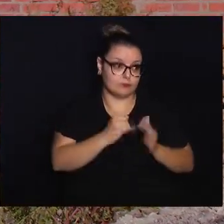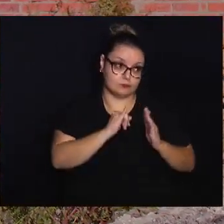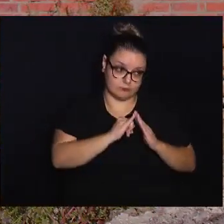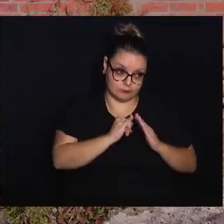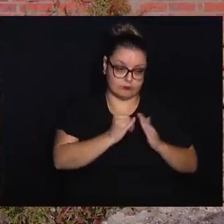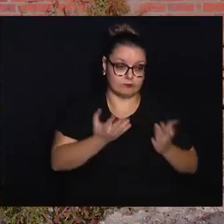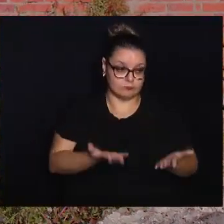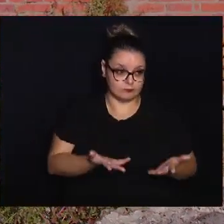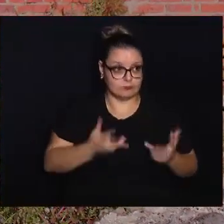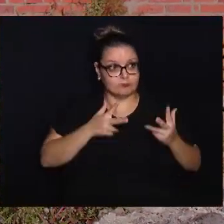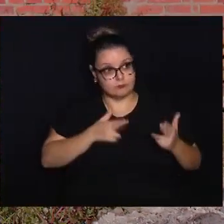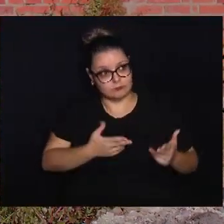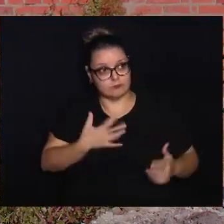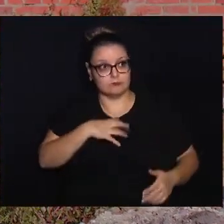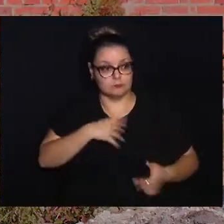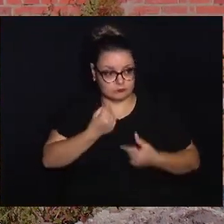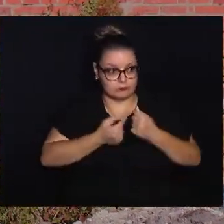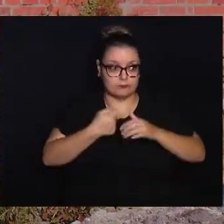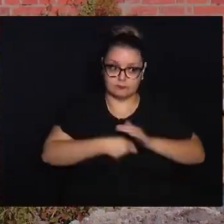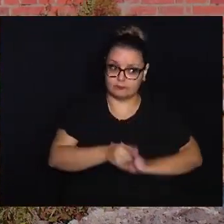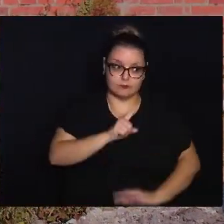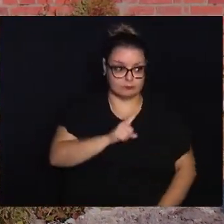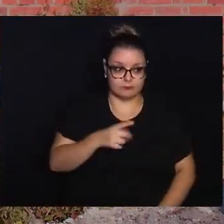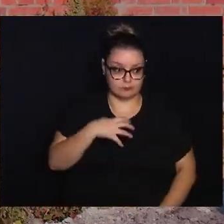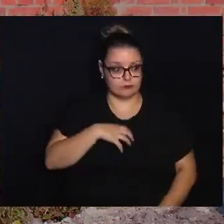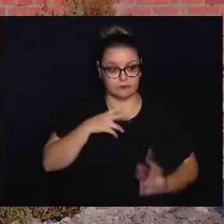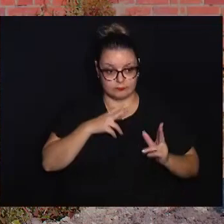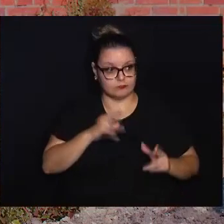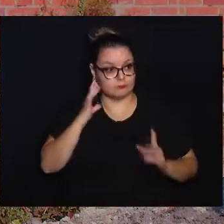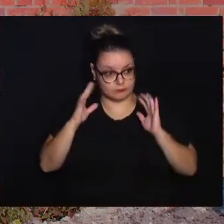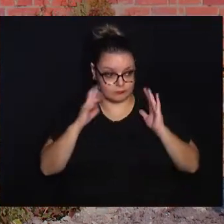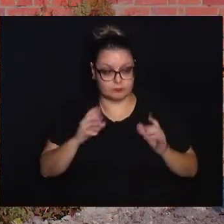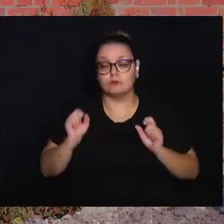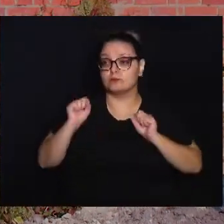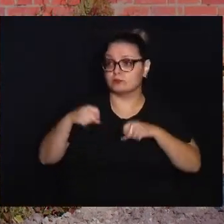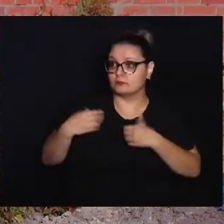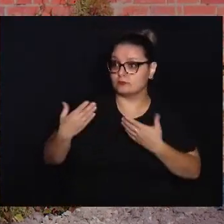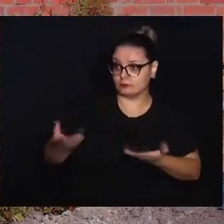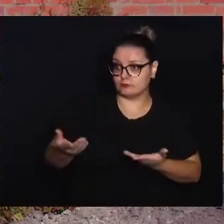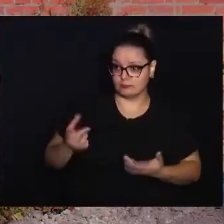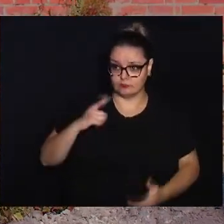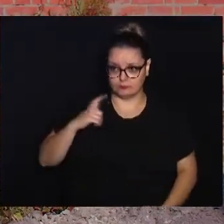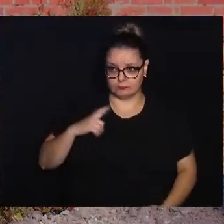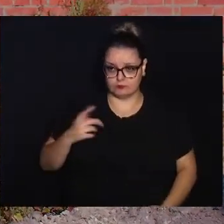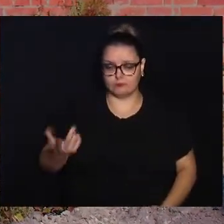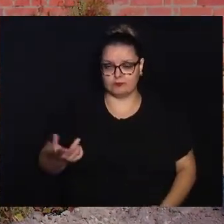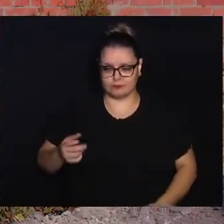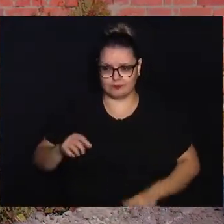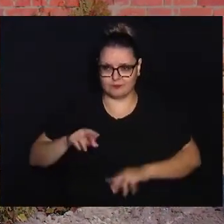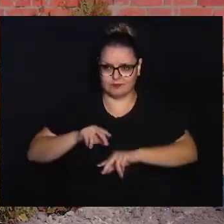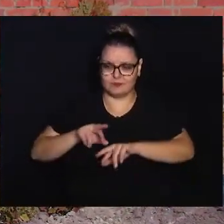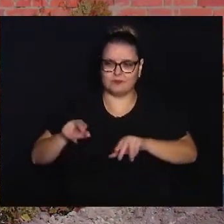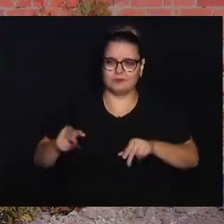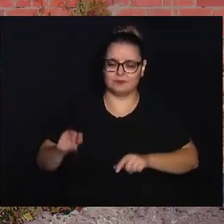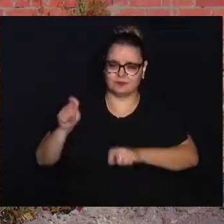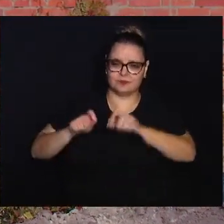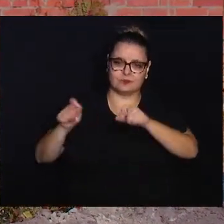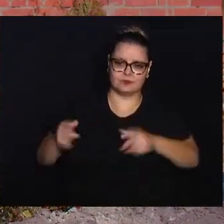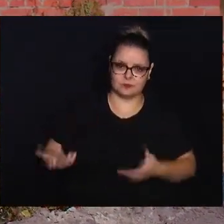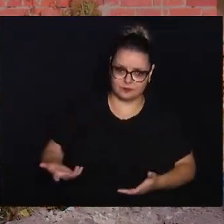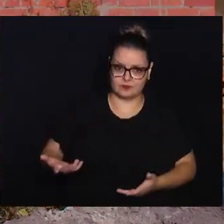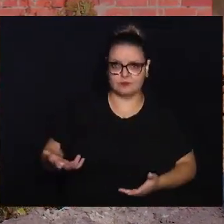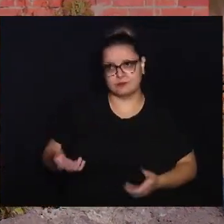está comprando um imóvel como uma forma de investimento, né? Não como um sonho, né? Isso. Existem